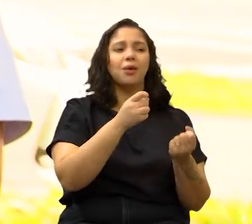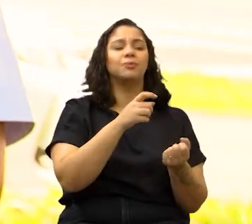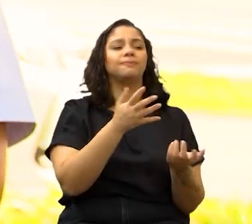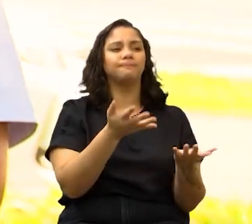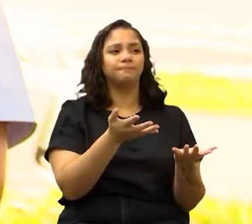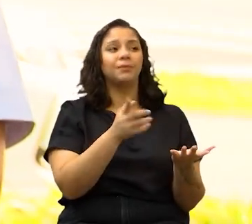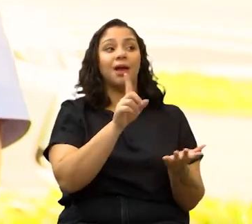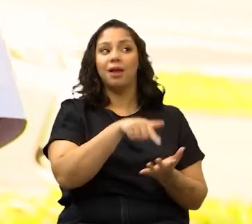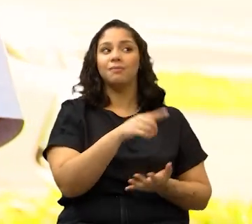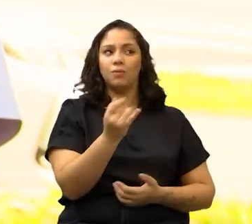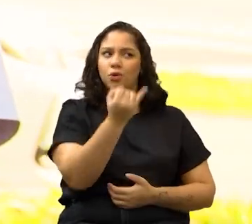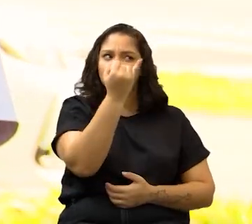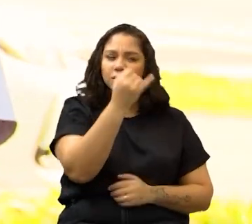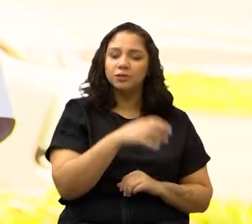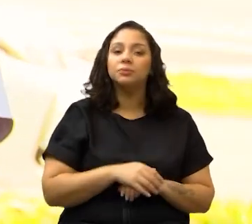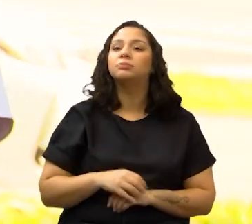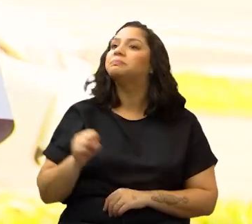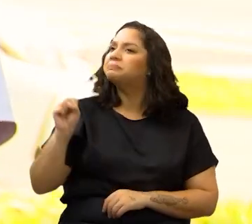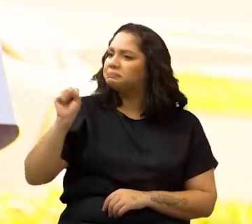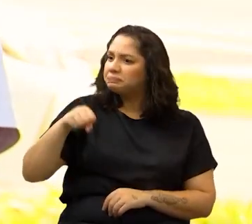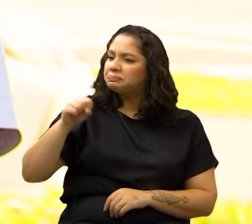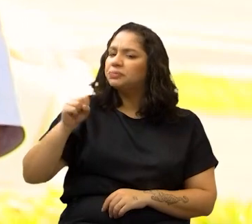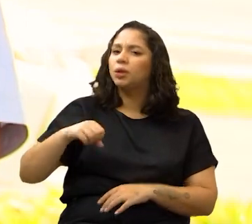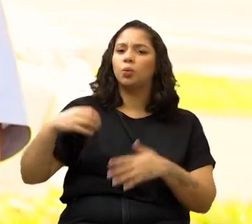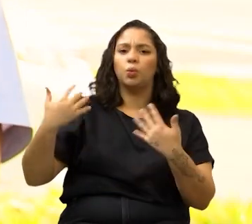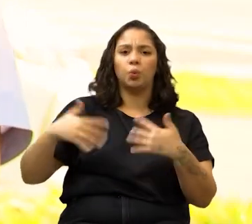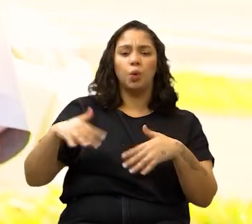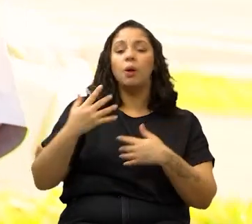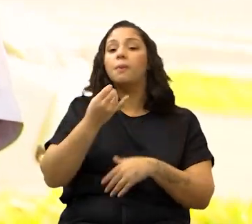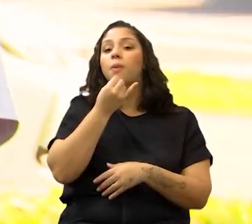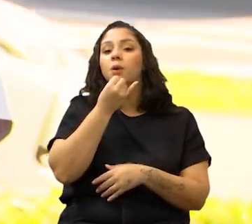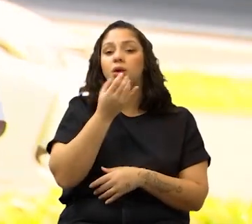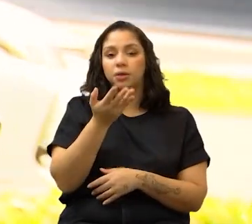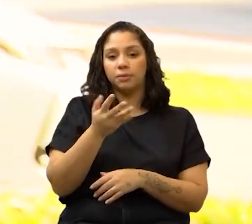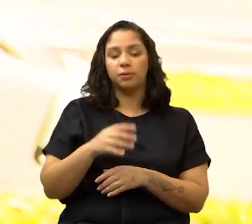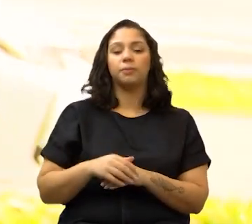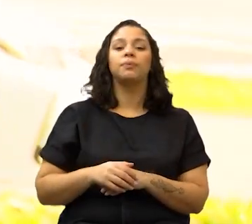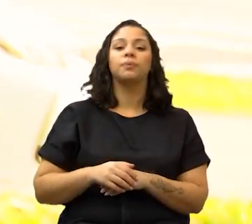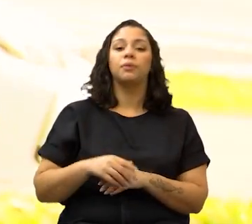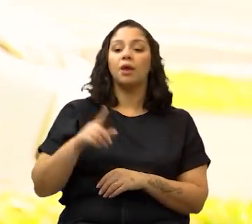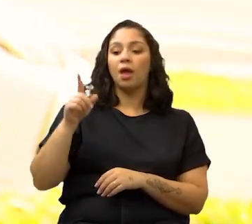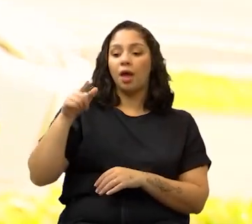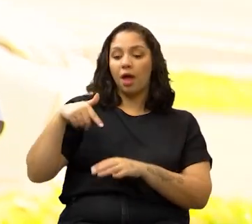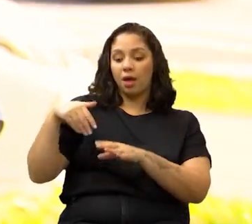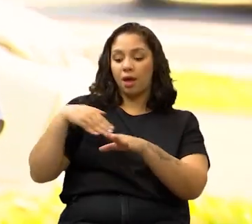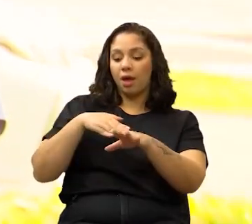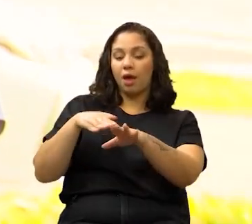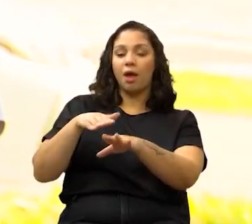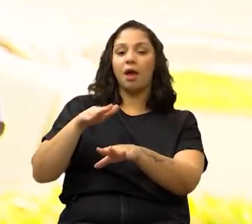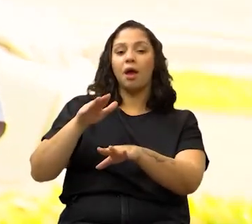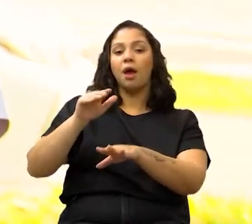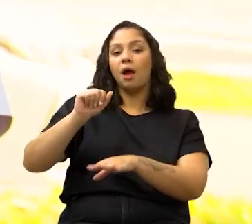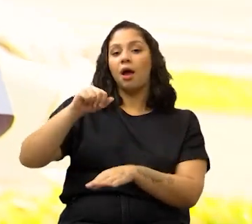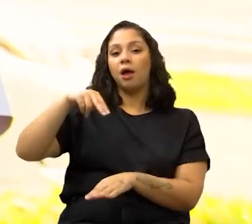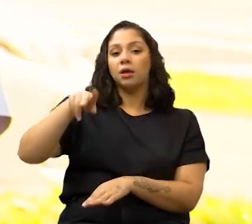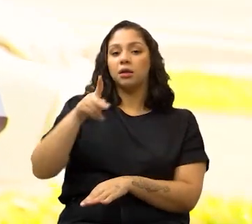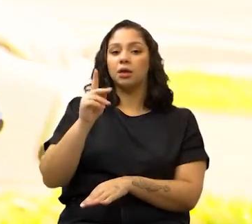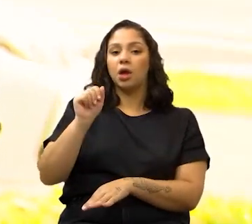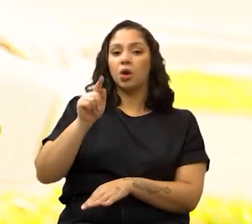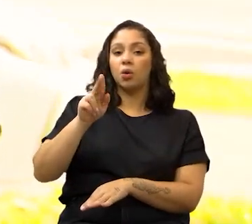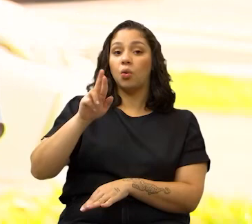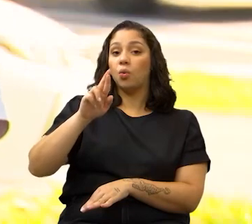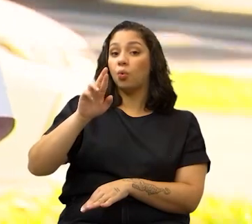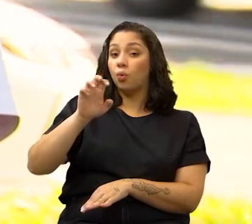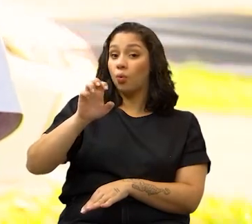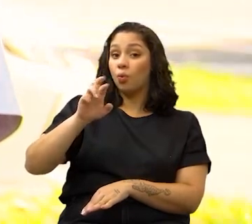é fundamental. Não, com certeza. Um exemplo aqui é esse eixo Anhanguera Bandeirantes, é um trecho de